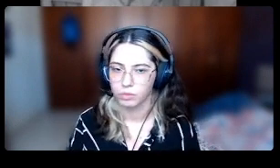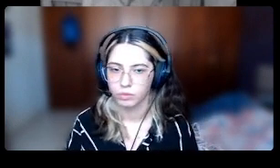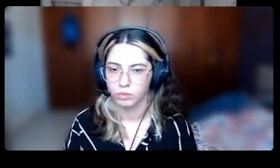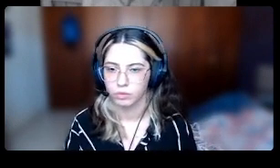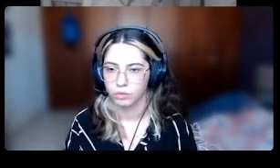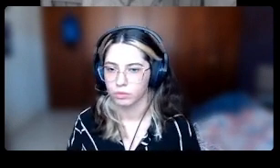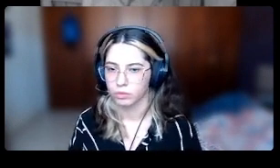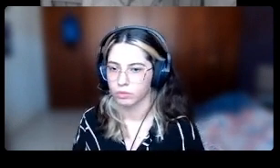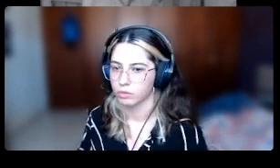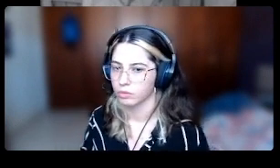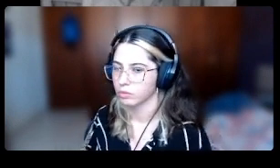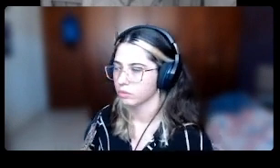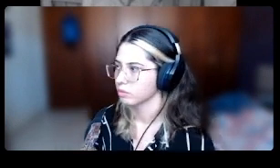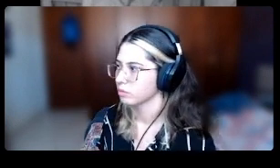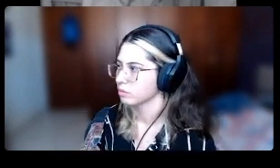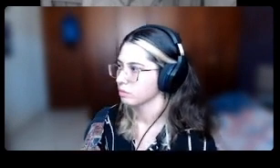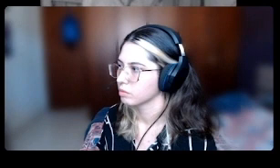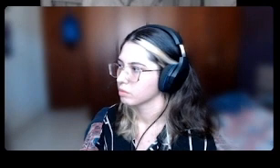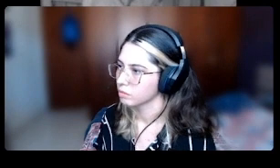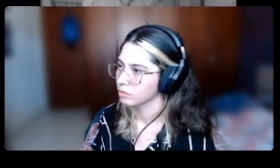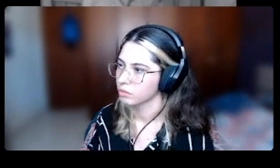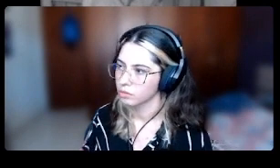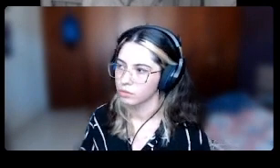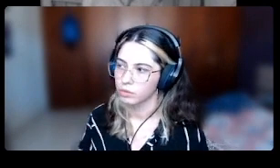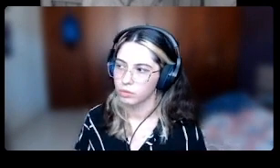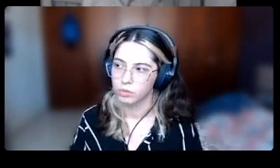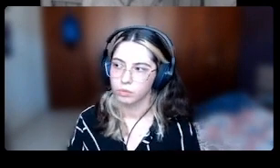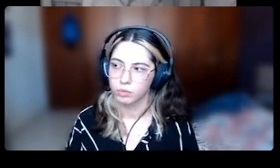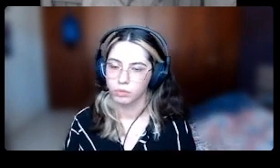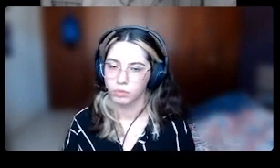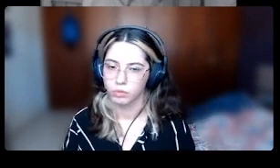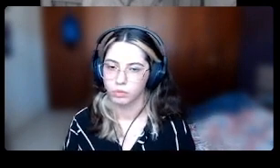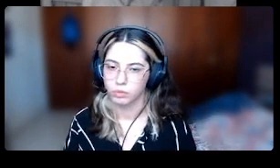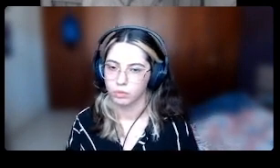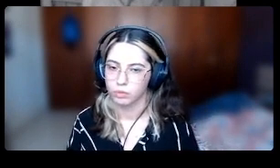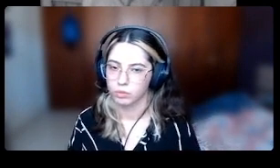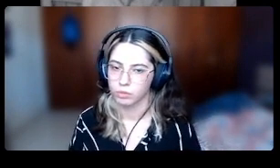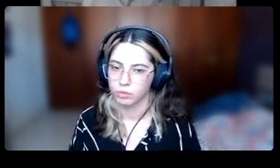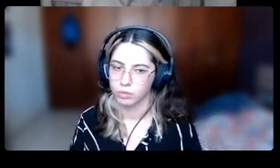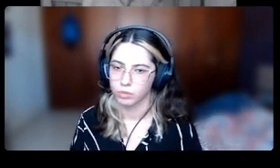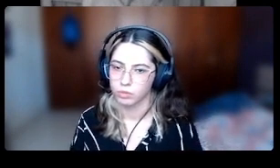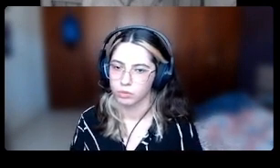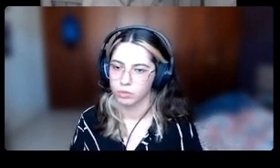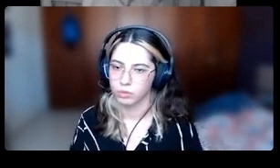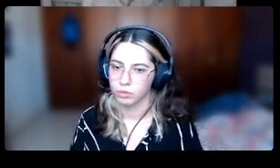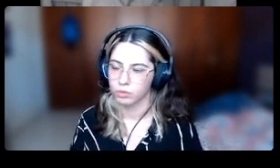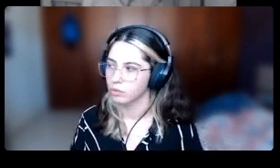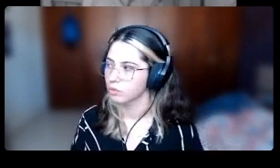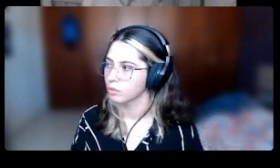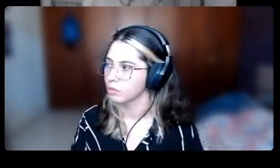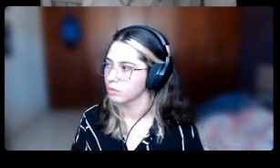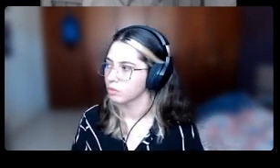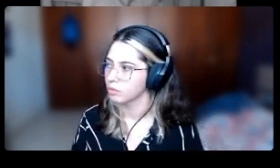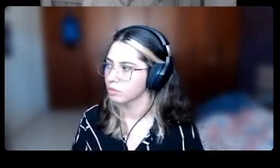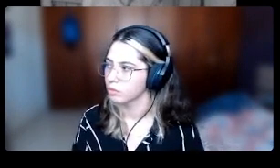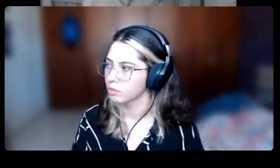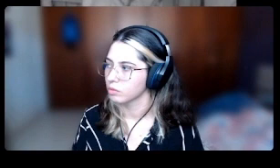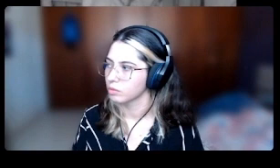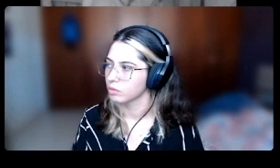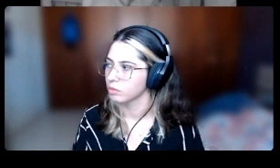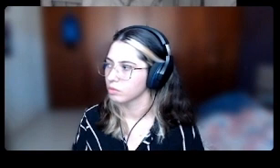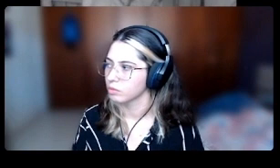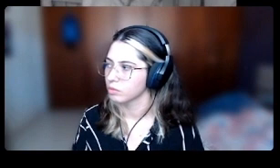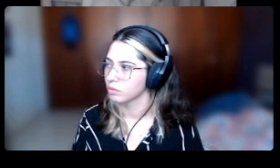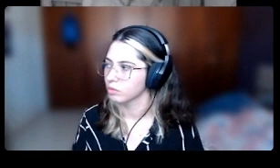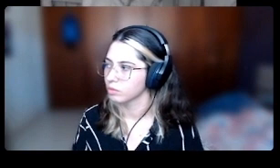muito boa, principalmente por conta da colagem, né? Que ela vai obter um bom